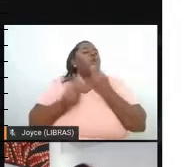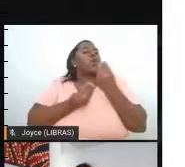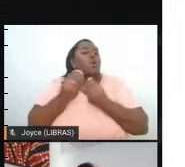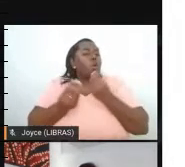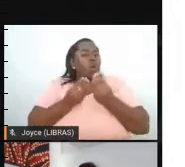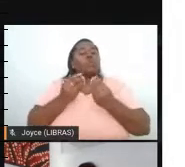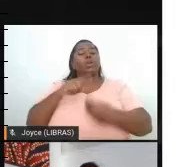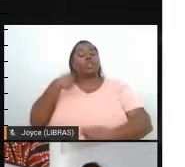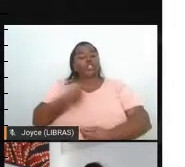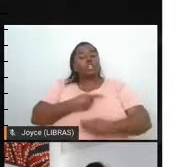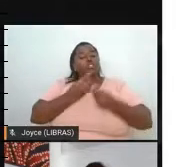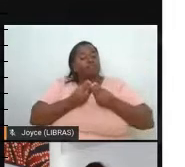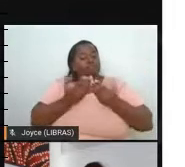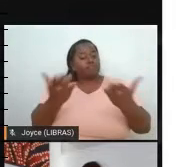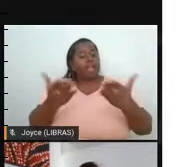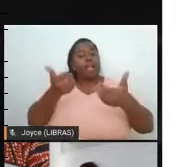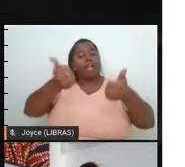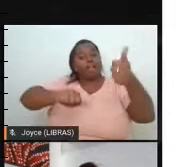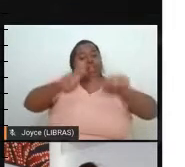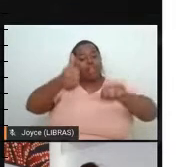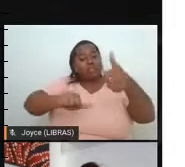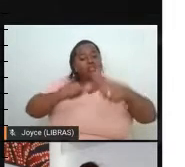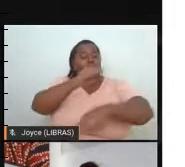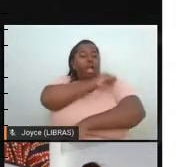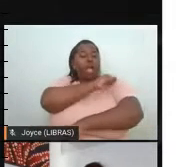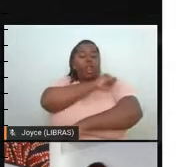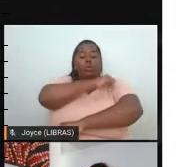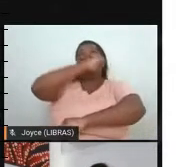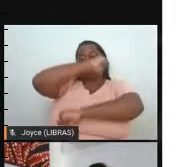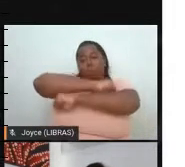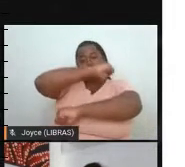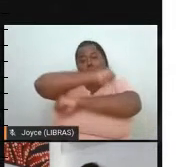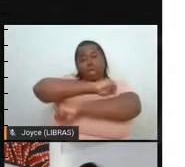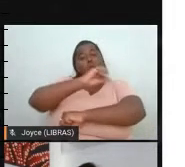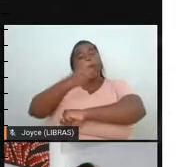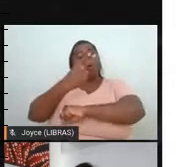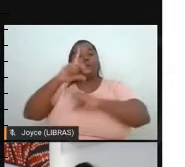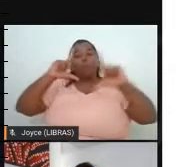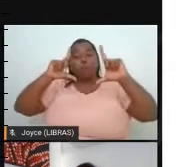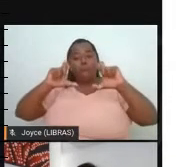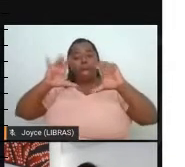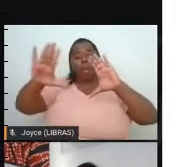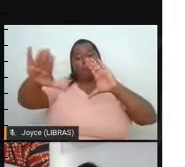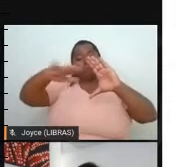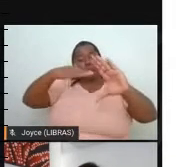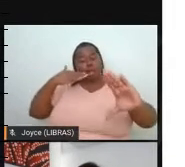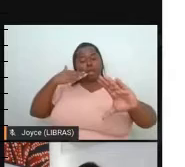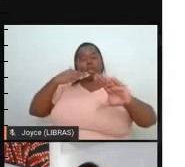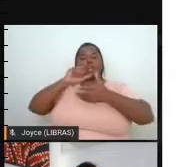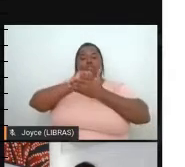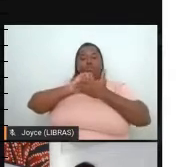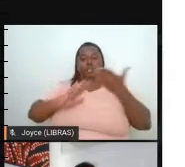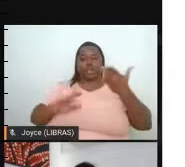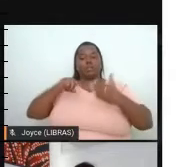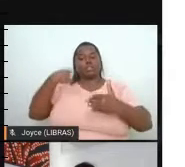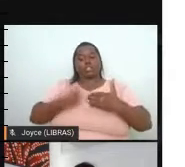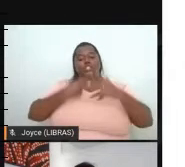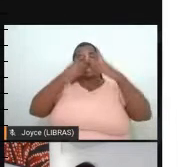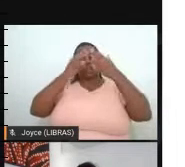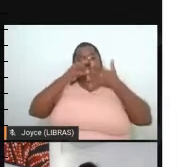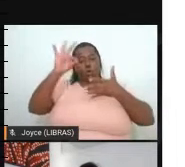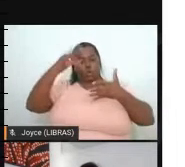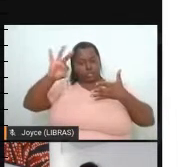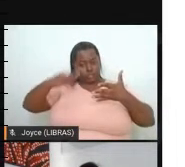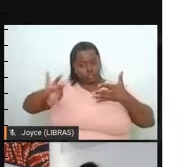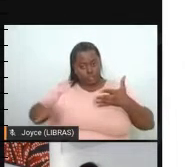alunos, eles escaneavam, né, ou tiravam uma foto e mandava essa atividade, essa avaliação para a gente corrigir. E muitas vezes isso